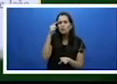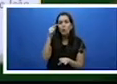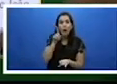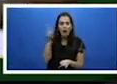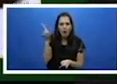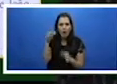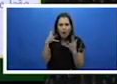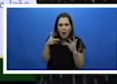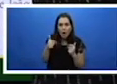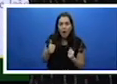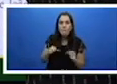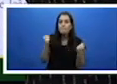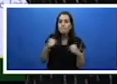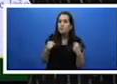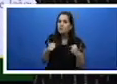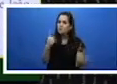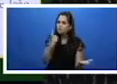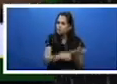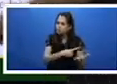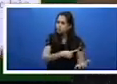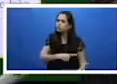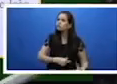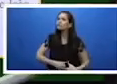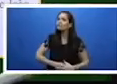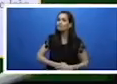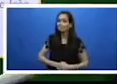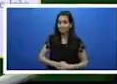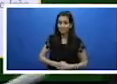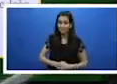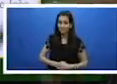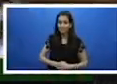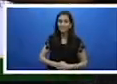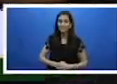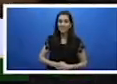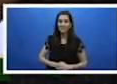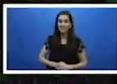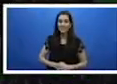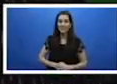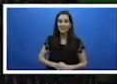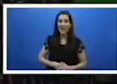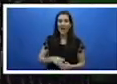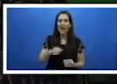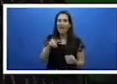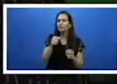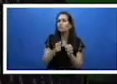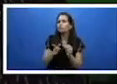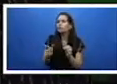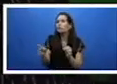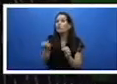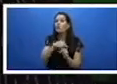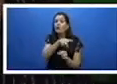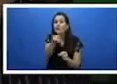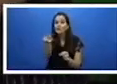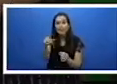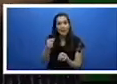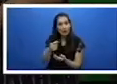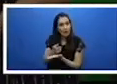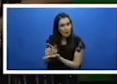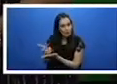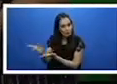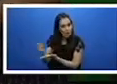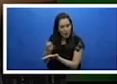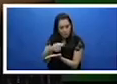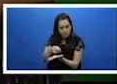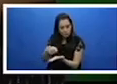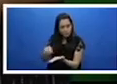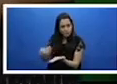leão precisava de uma lição. Aí, daqui em diante, você vai